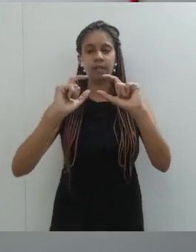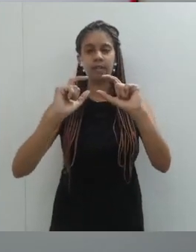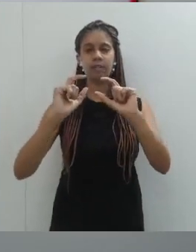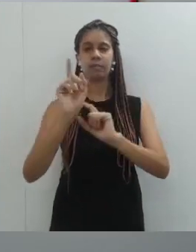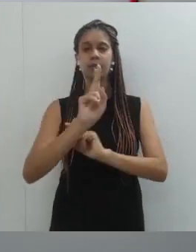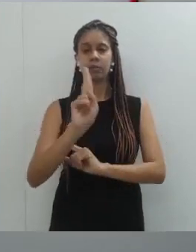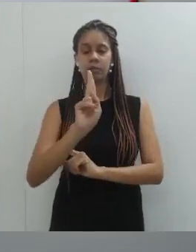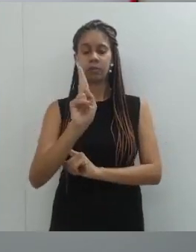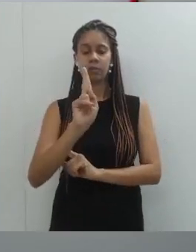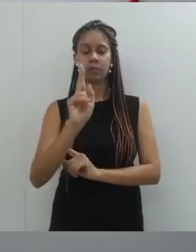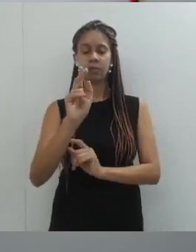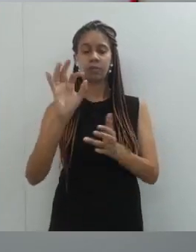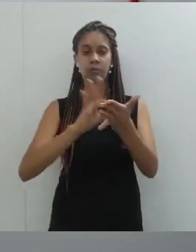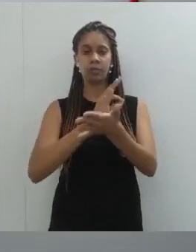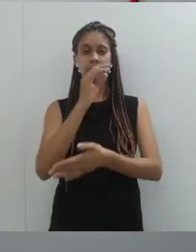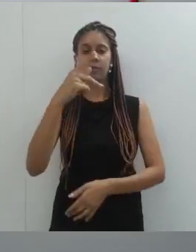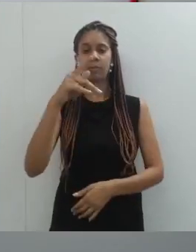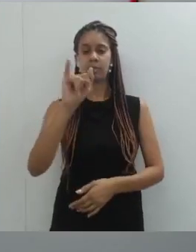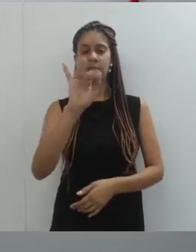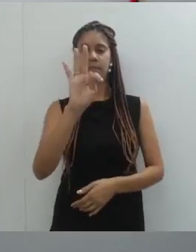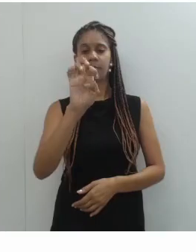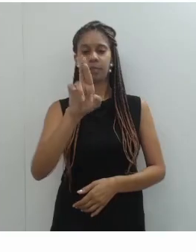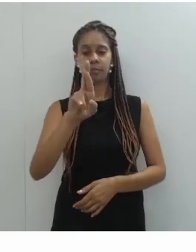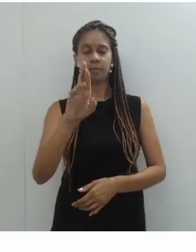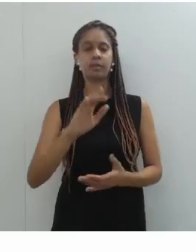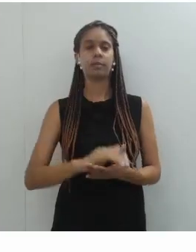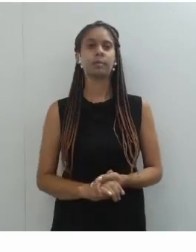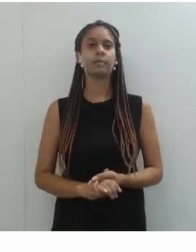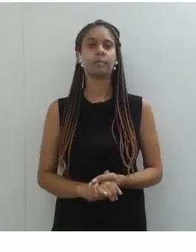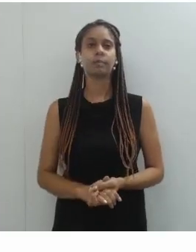o livro A Escrita da História. Acompanha comigo.